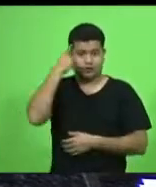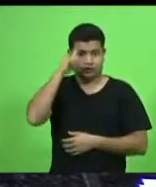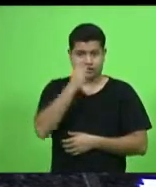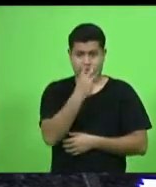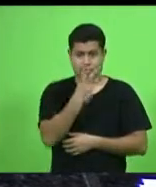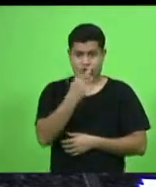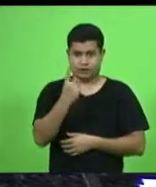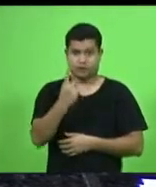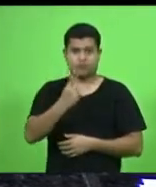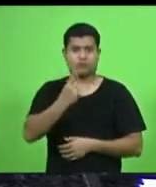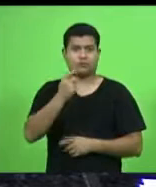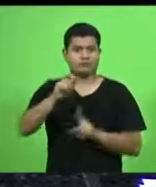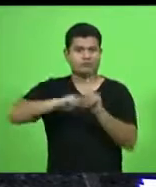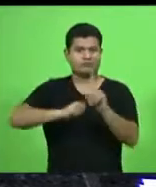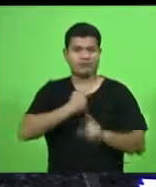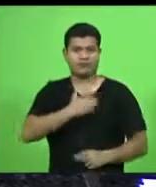Estado